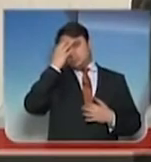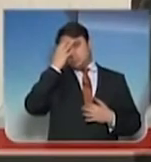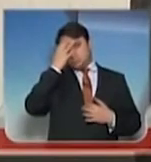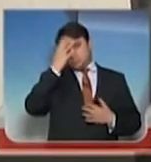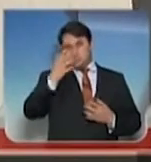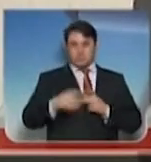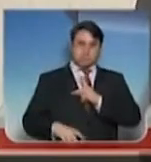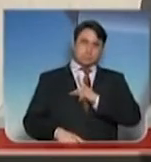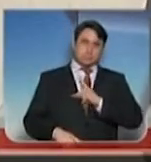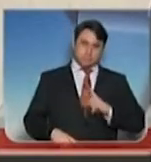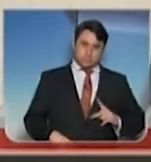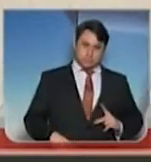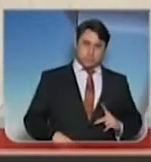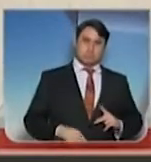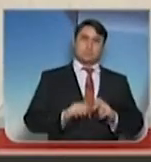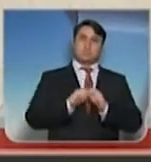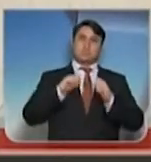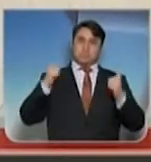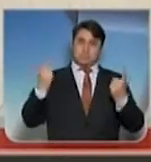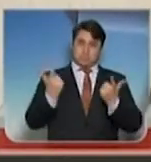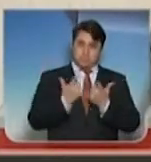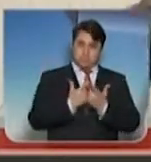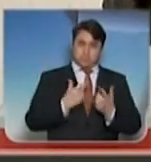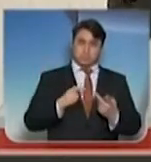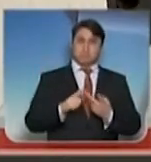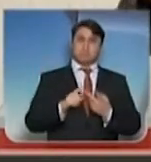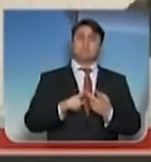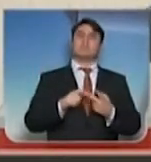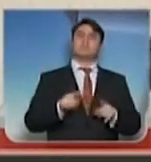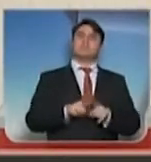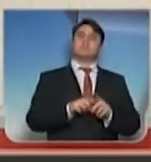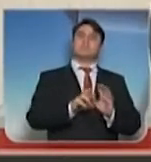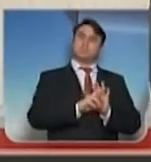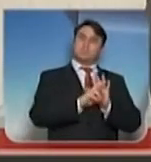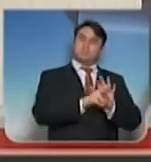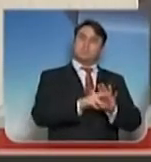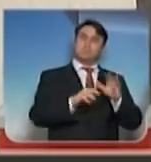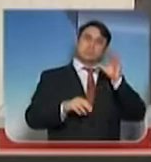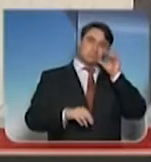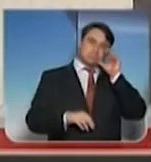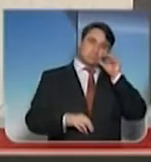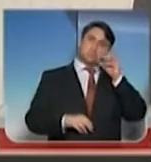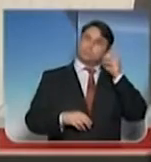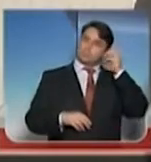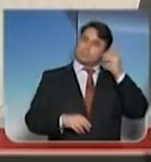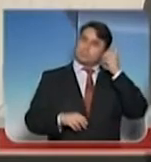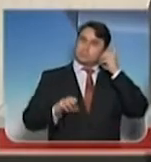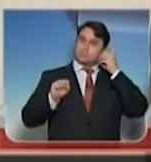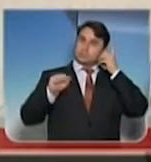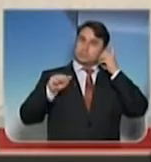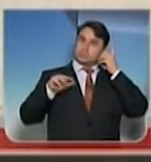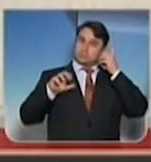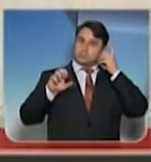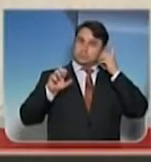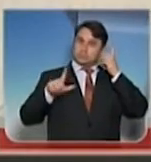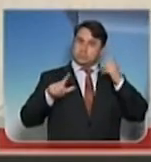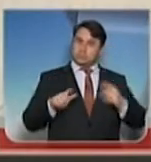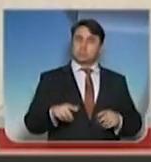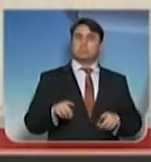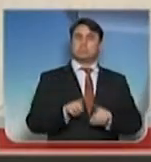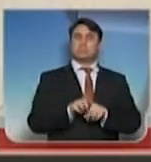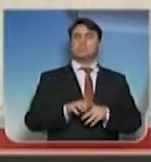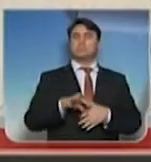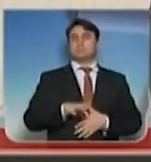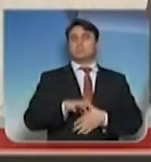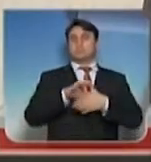o presidente da Assembleia Legislativa e nome dos Servidores o Deputado Samuel Moreira agradeceu o